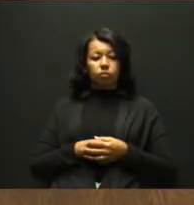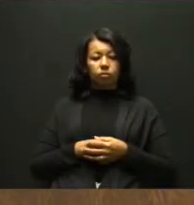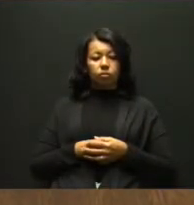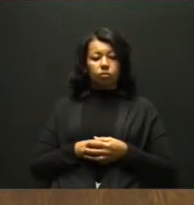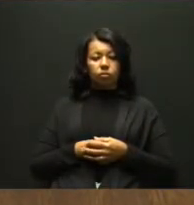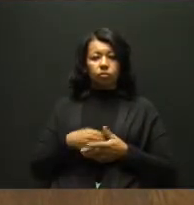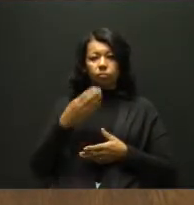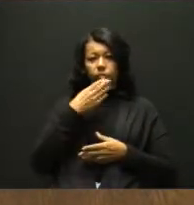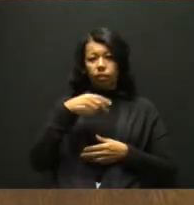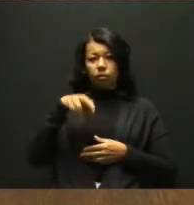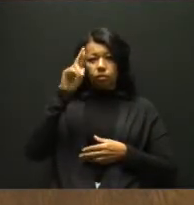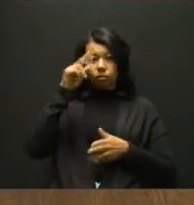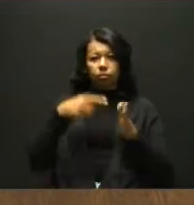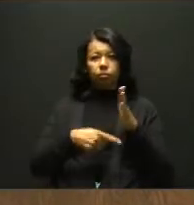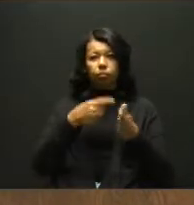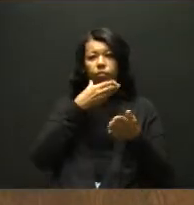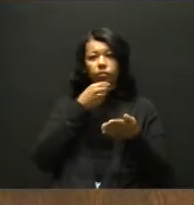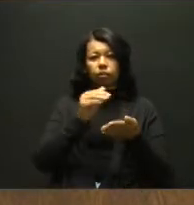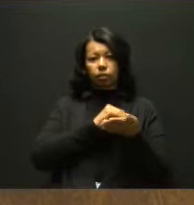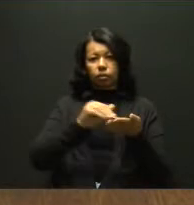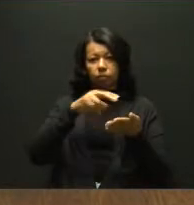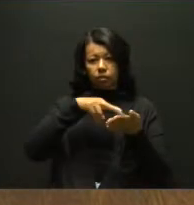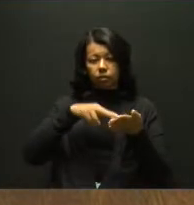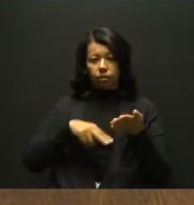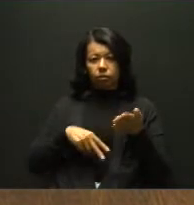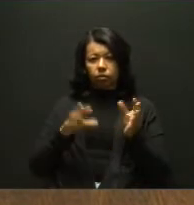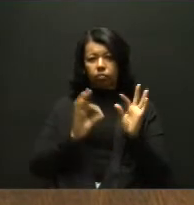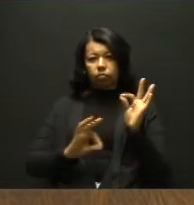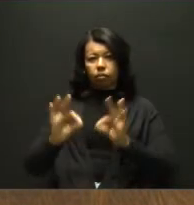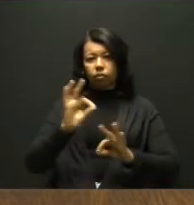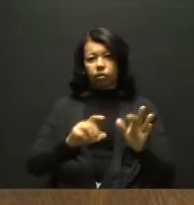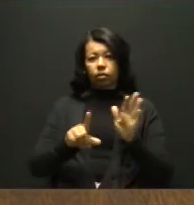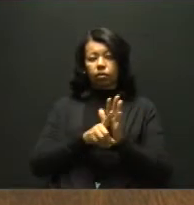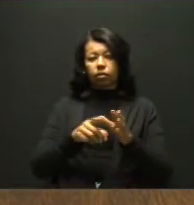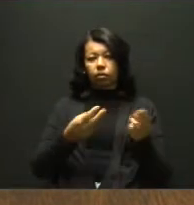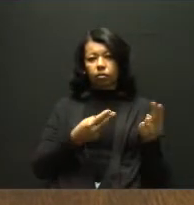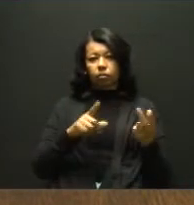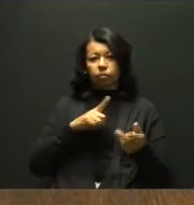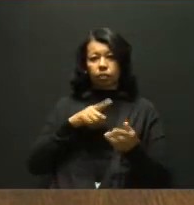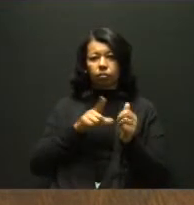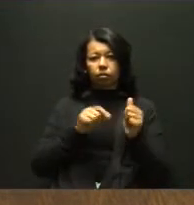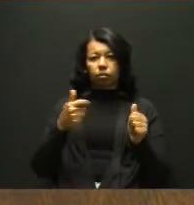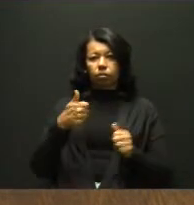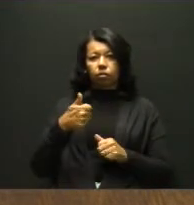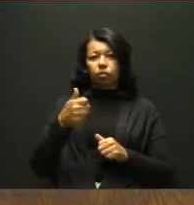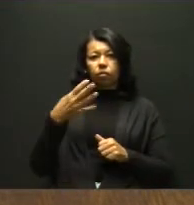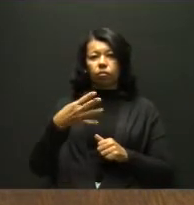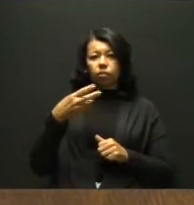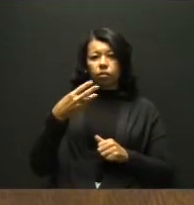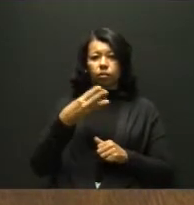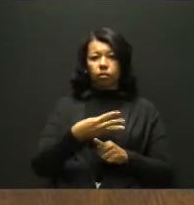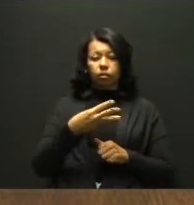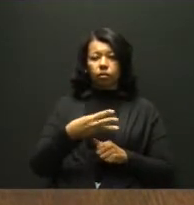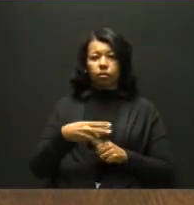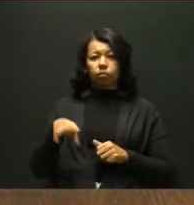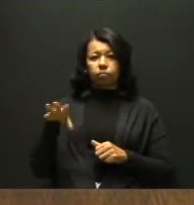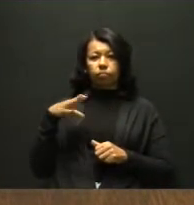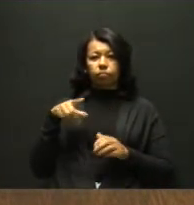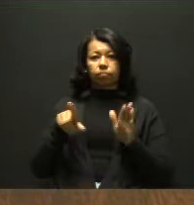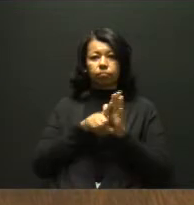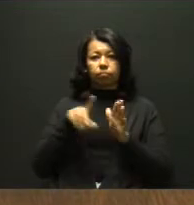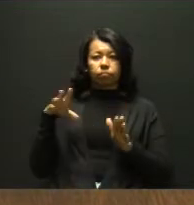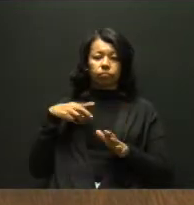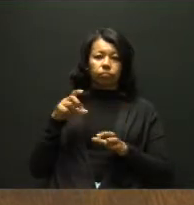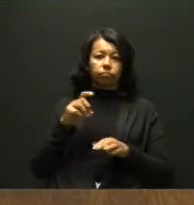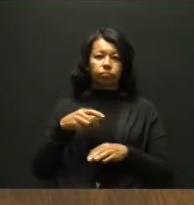solicitou sem o primeiro secretário que proceda à leitura do projeto de lei conforme disposto no artigo 143 do regimento interno ou seja somente a